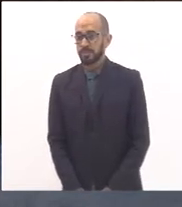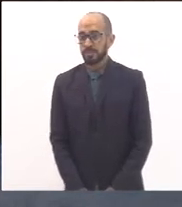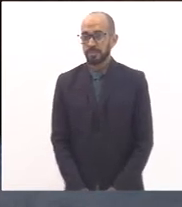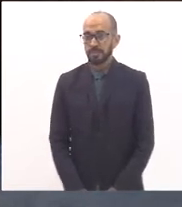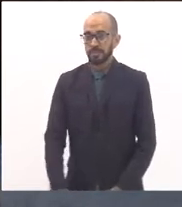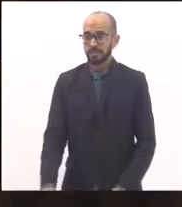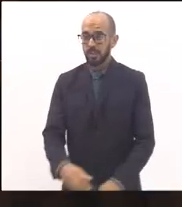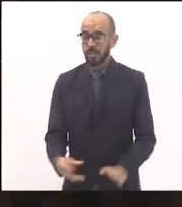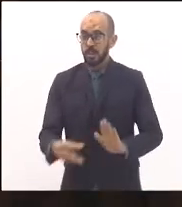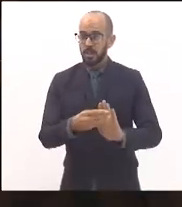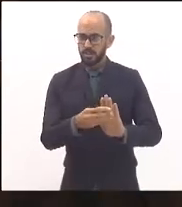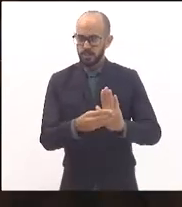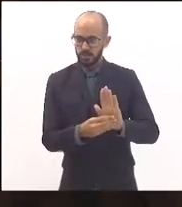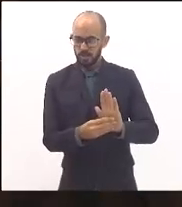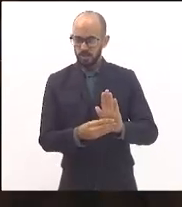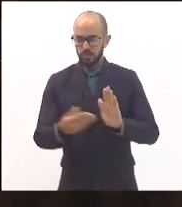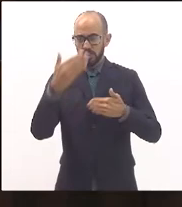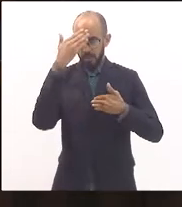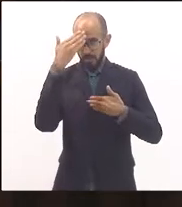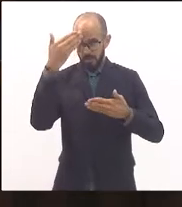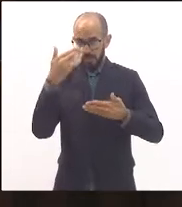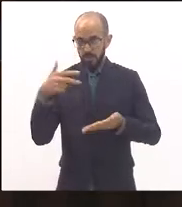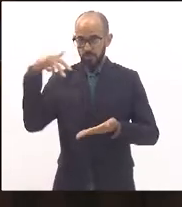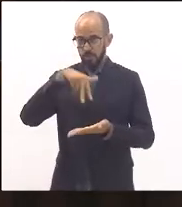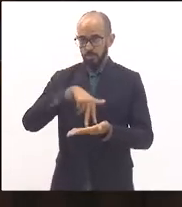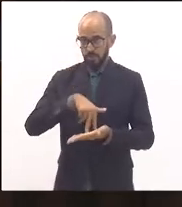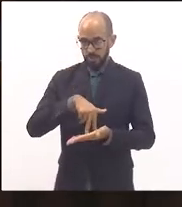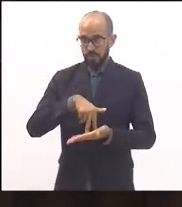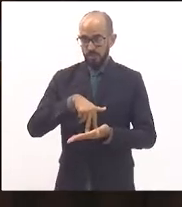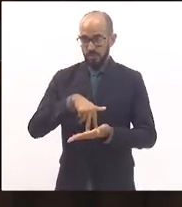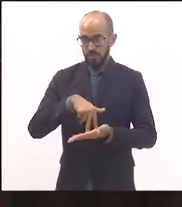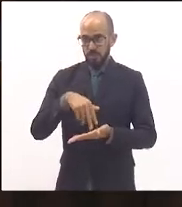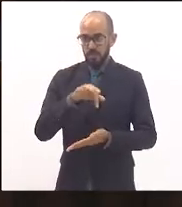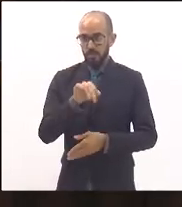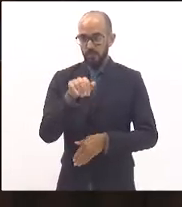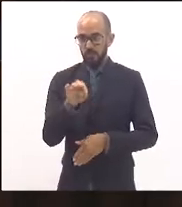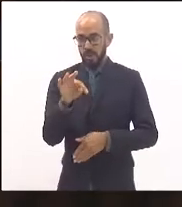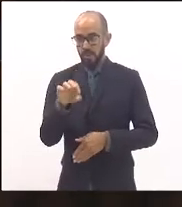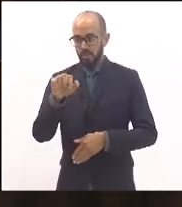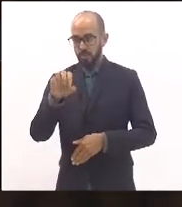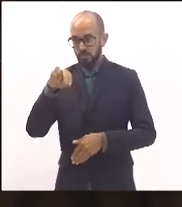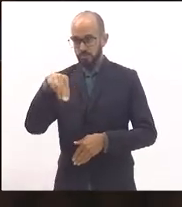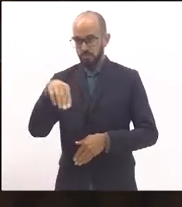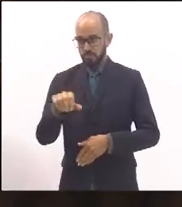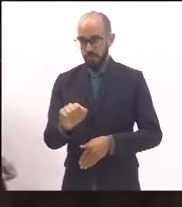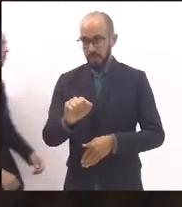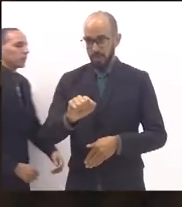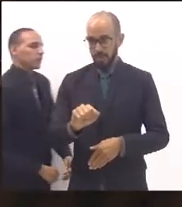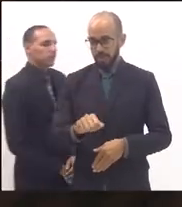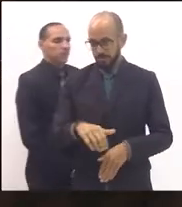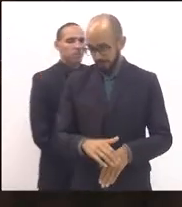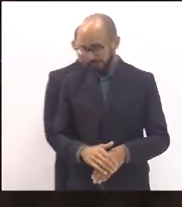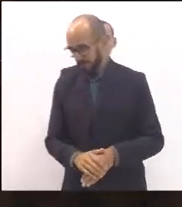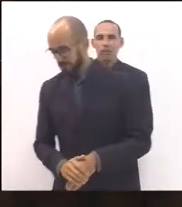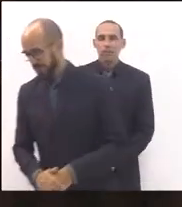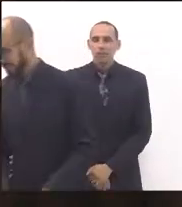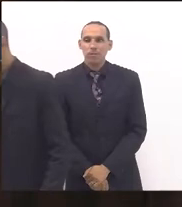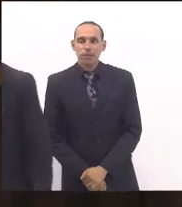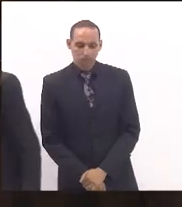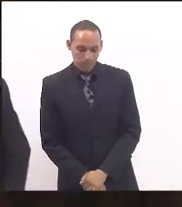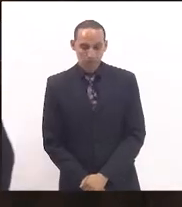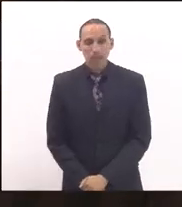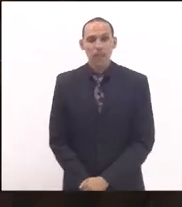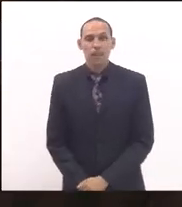e registramos e agradecemos a presença da Fátima Aguiar irmã da homenageada